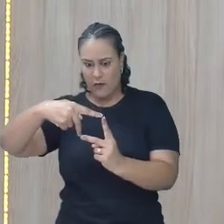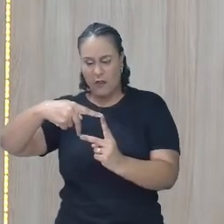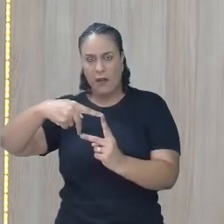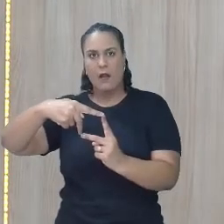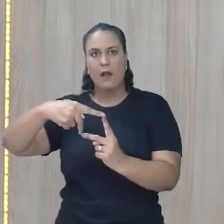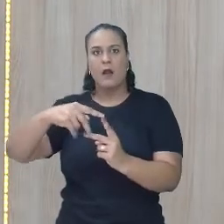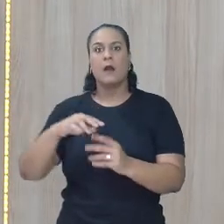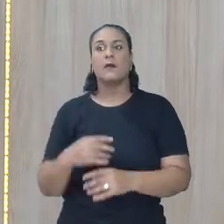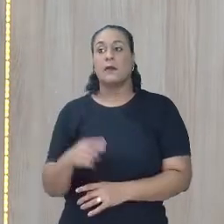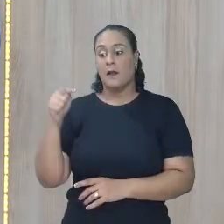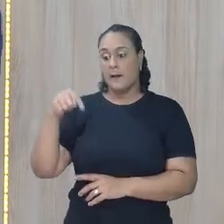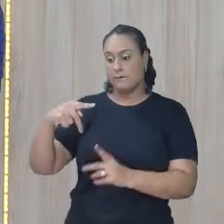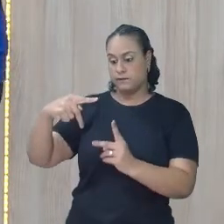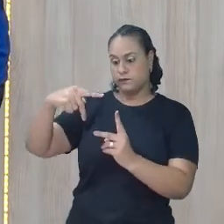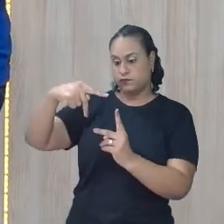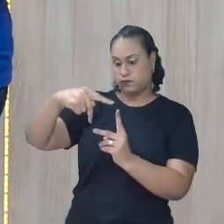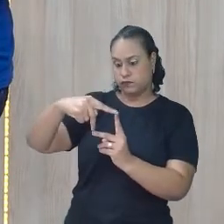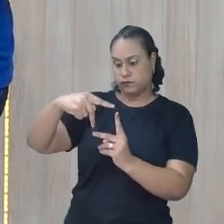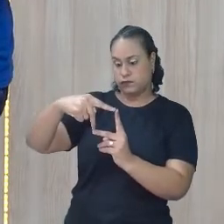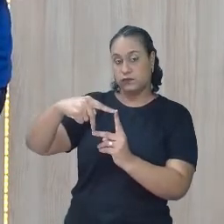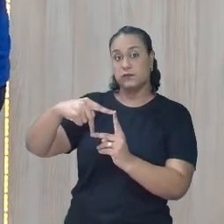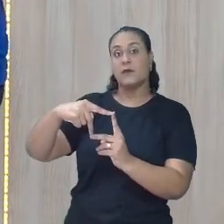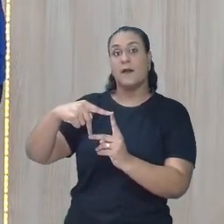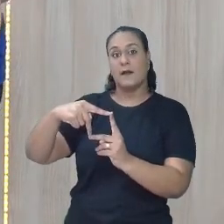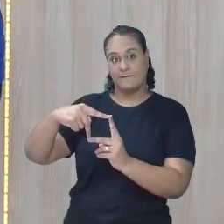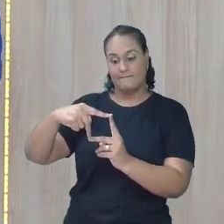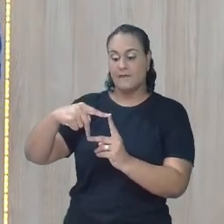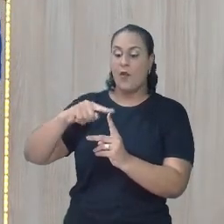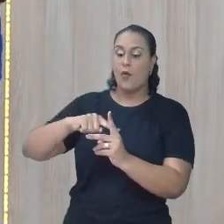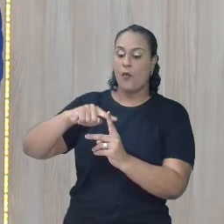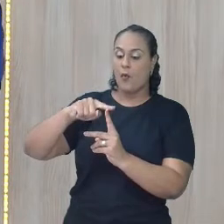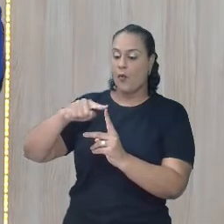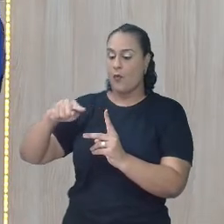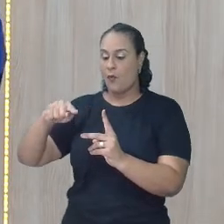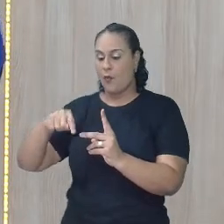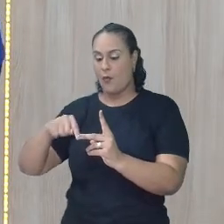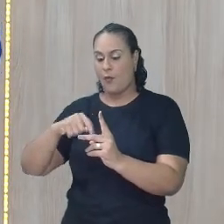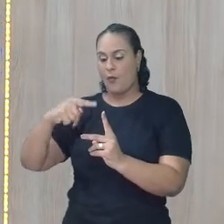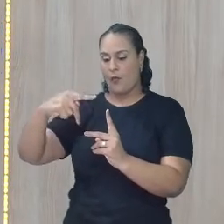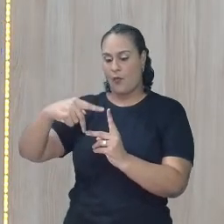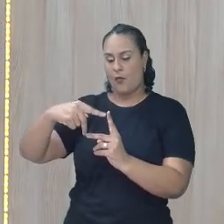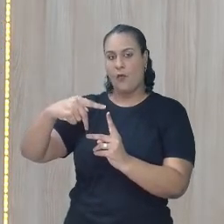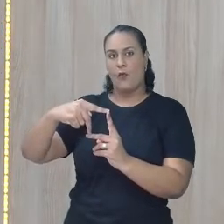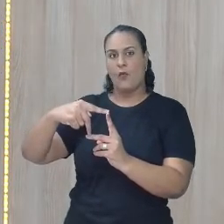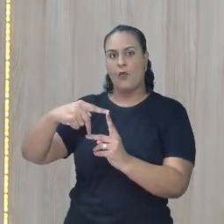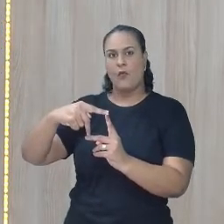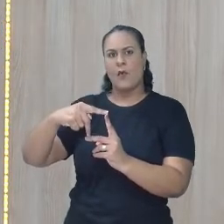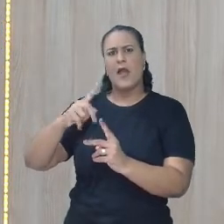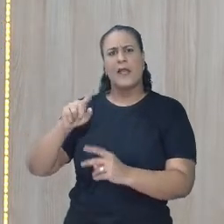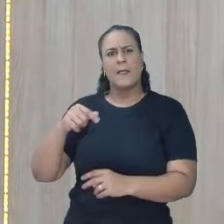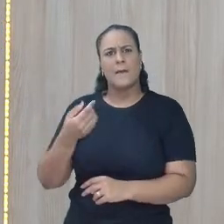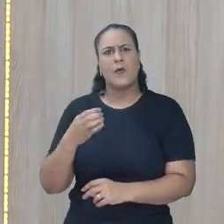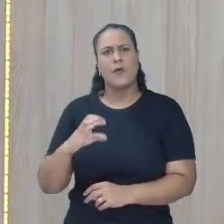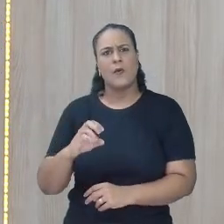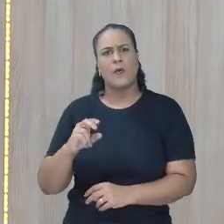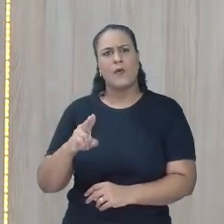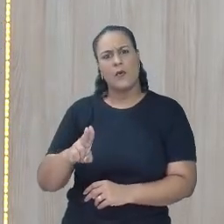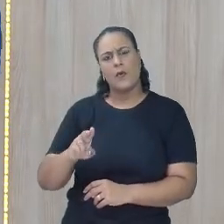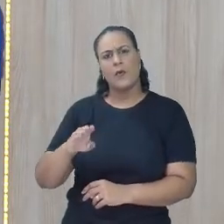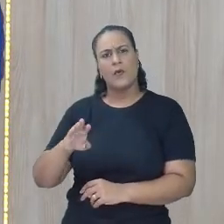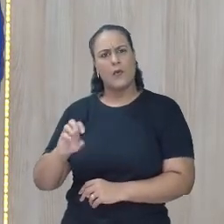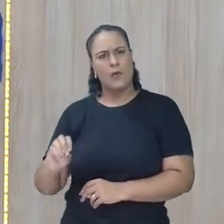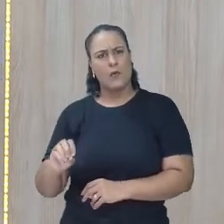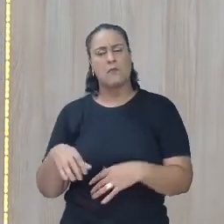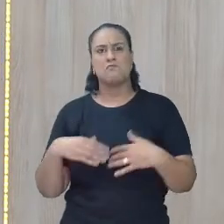tem todos os lados quadrados, todas as suas faces quadradas, ele vai virar um cubo. Então, a gente já começou pensando